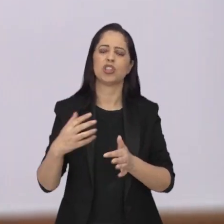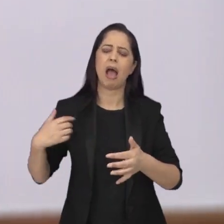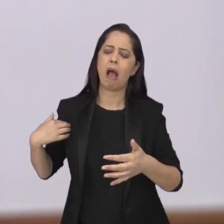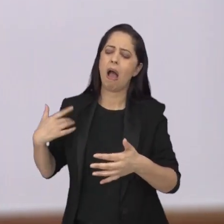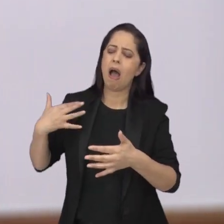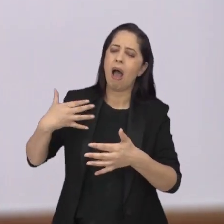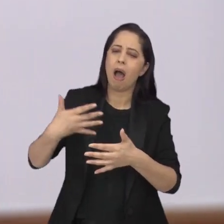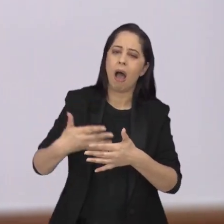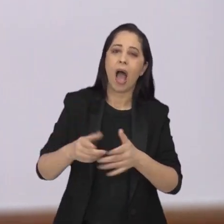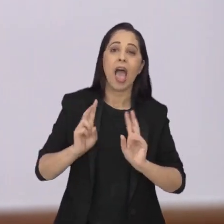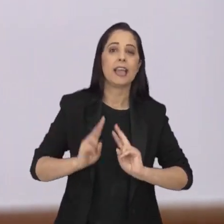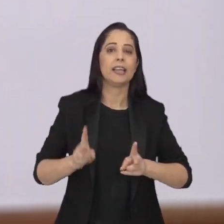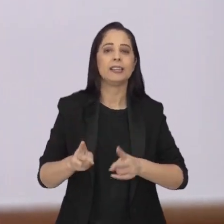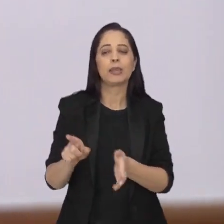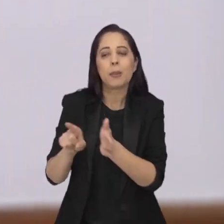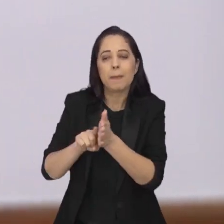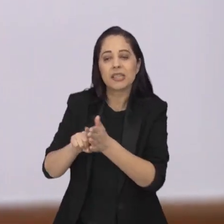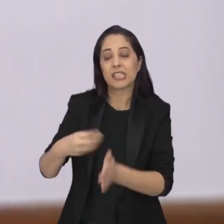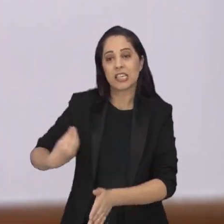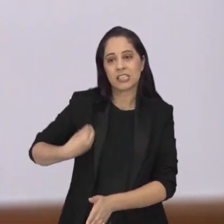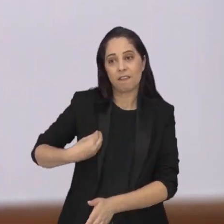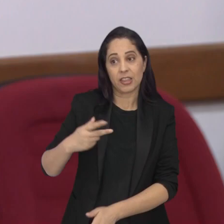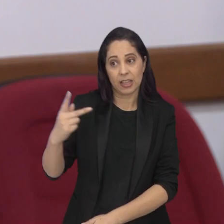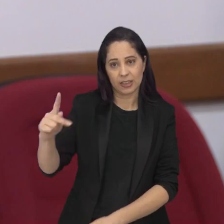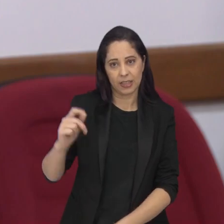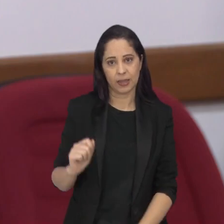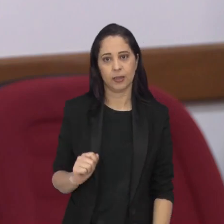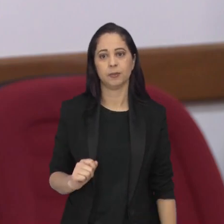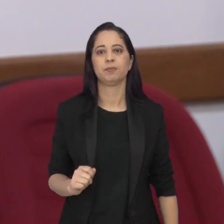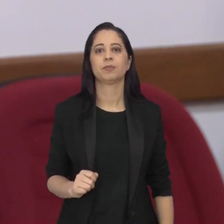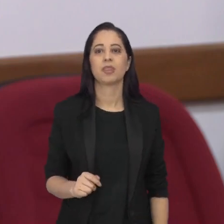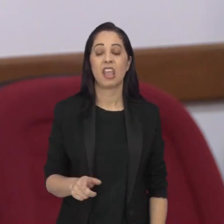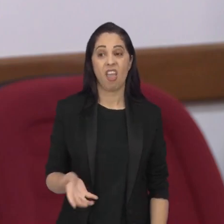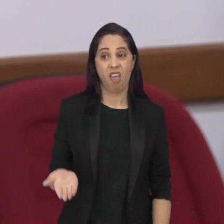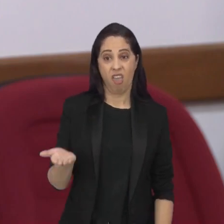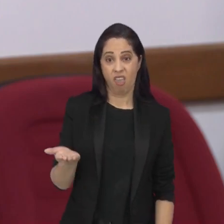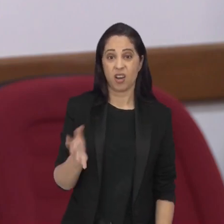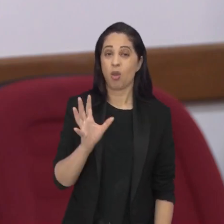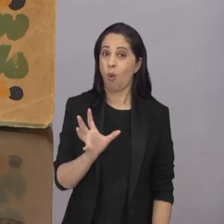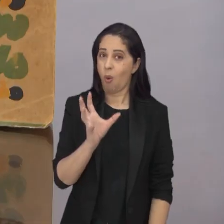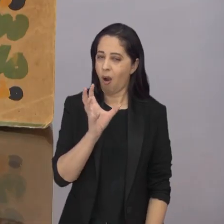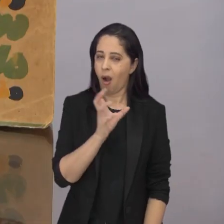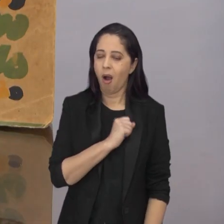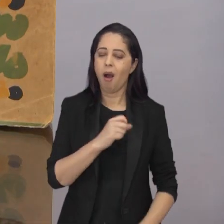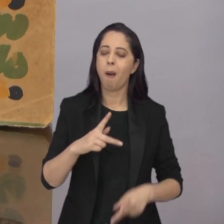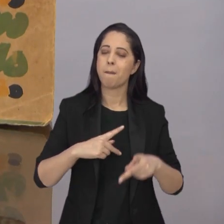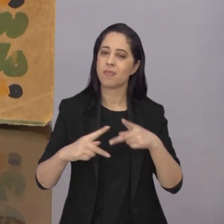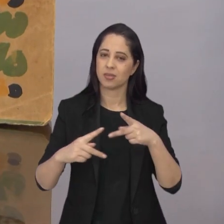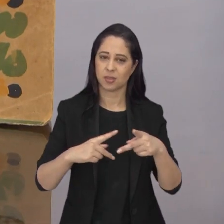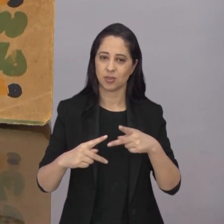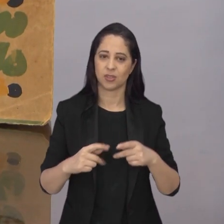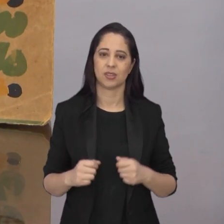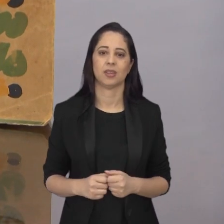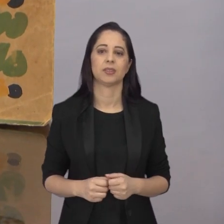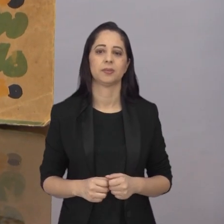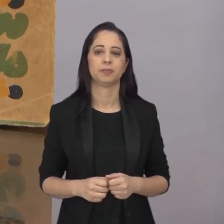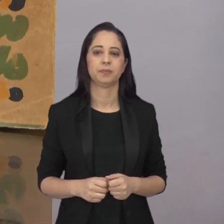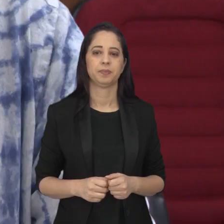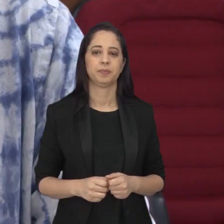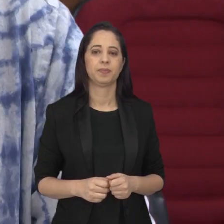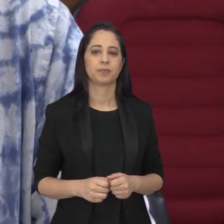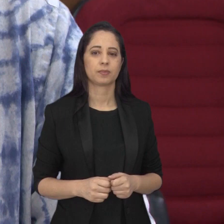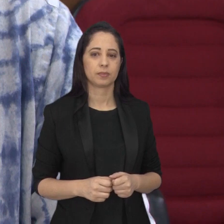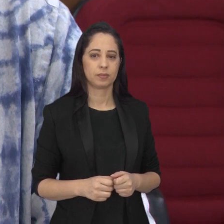décadas de dedicação a tudo o que envolve o poeta. E ele garante que o amor pela cidade está presente em todos os